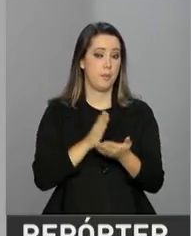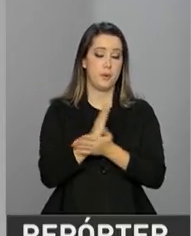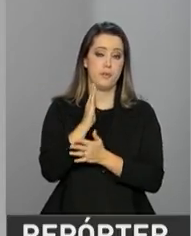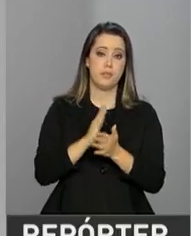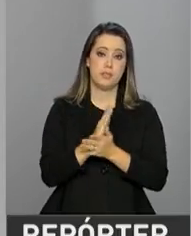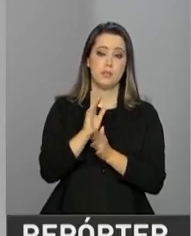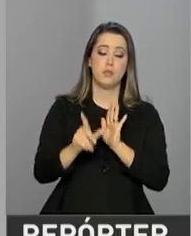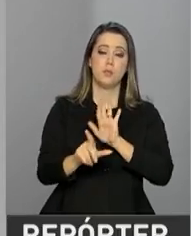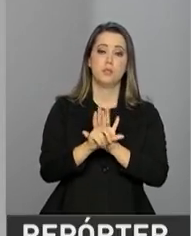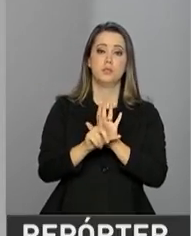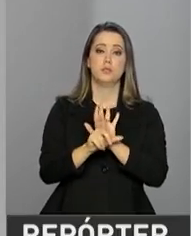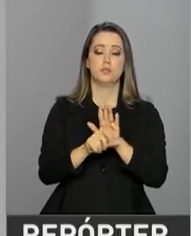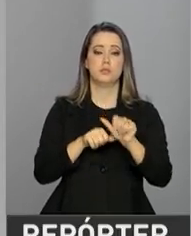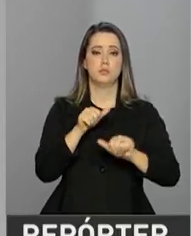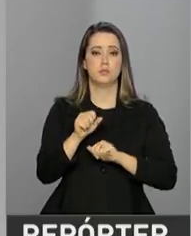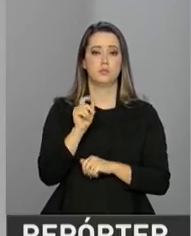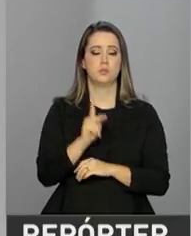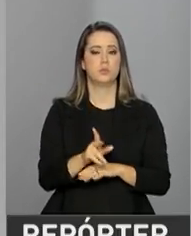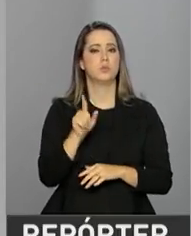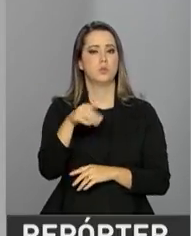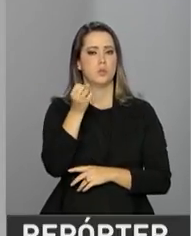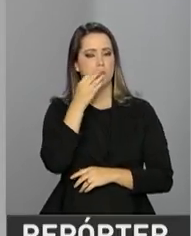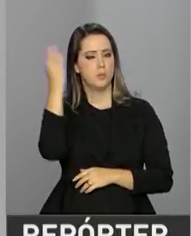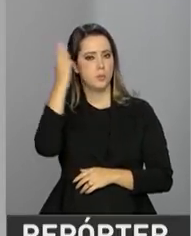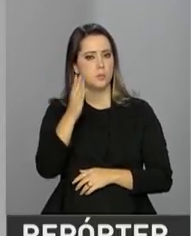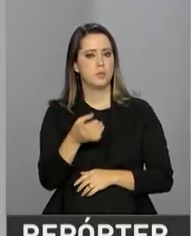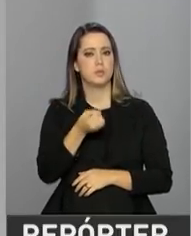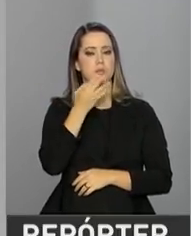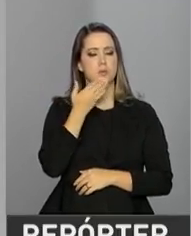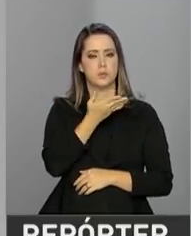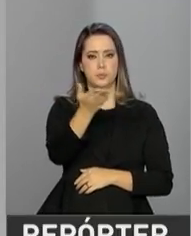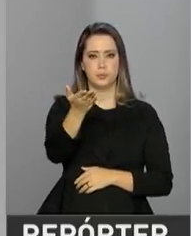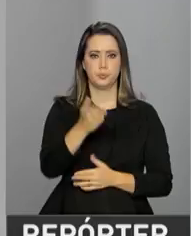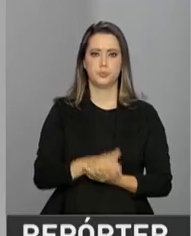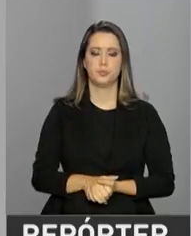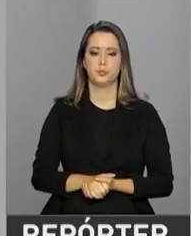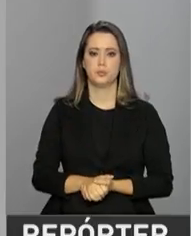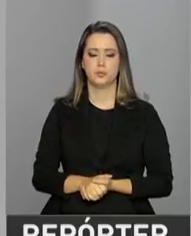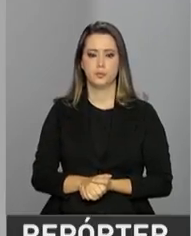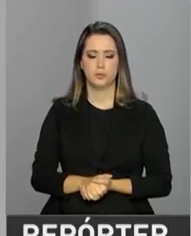reforma da Previdência. É bom para o Brasil e é bom para você.